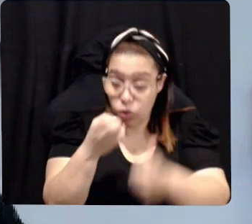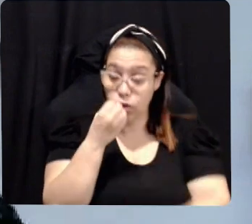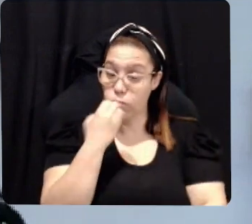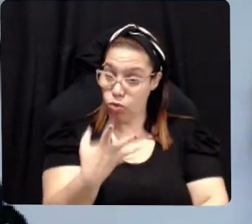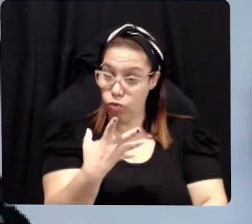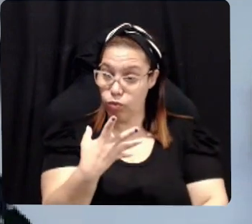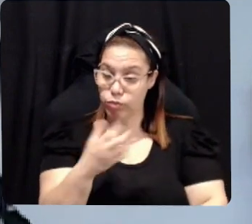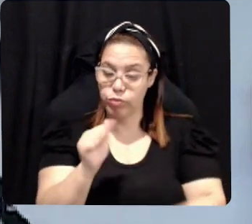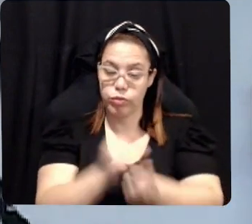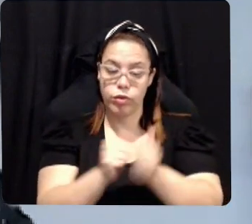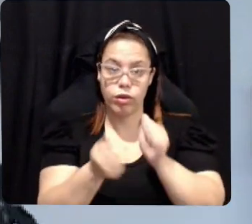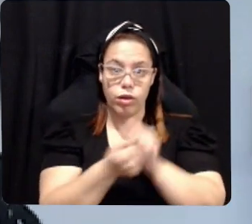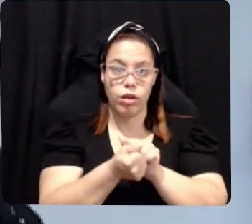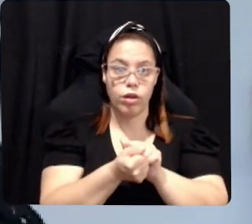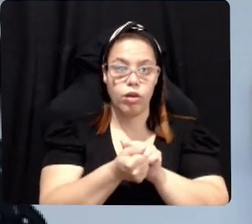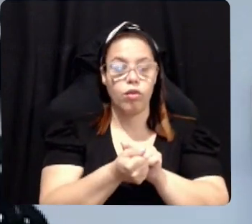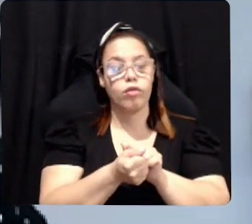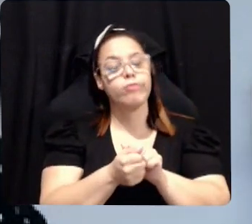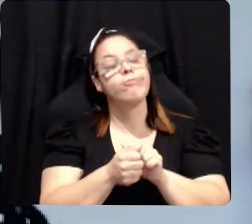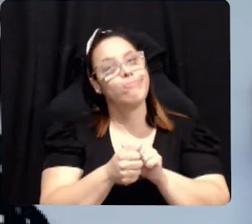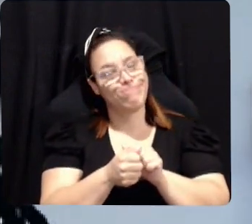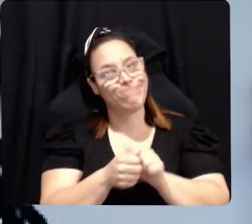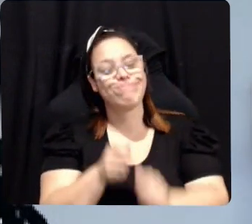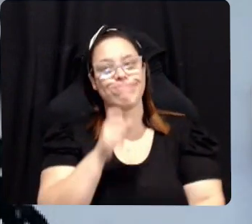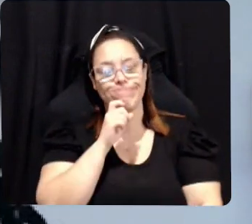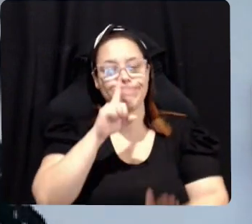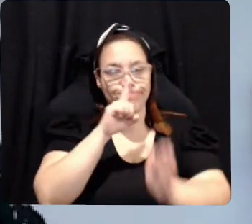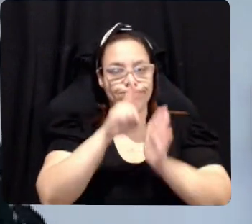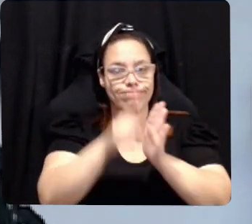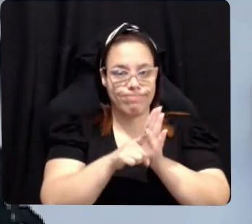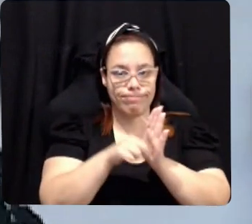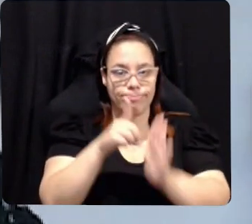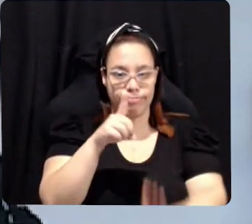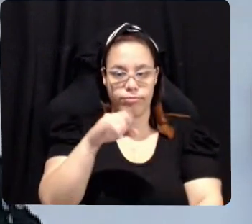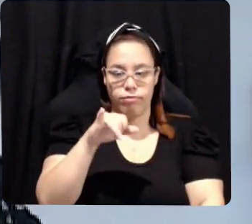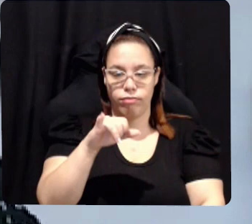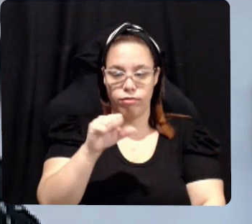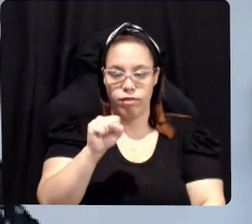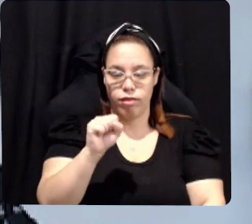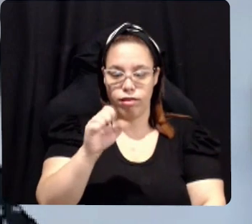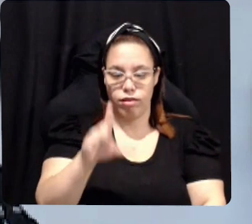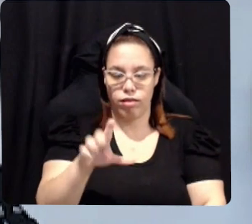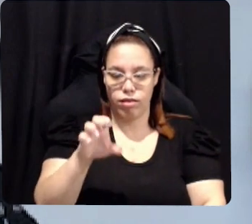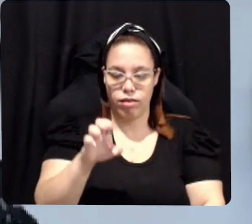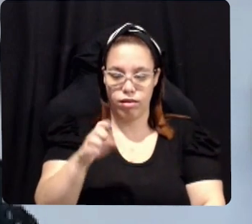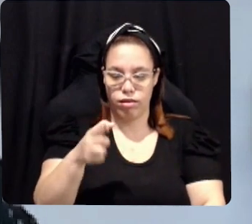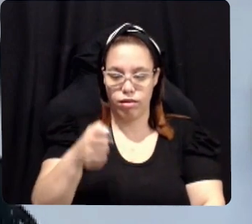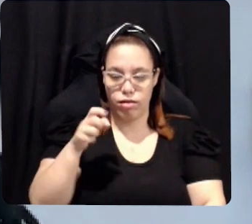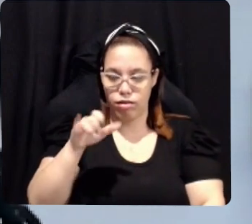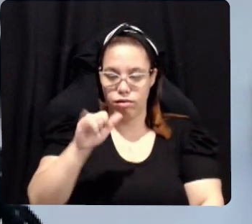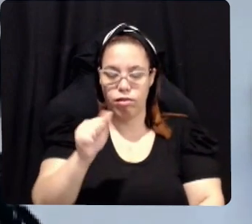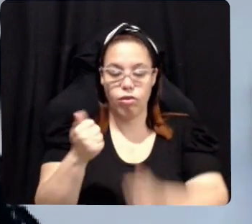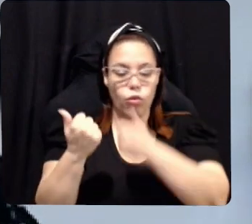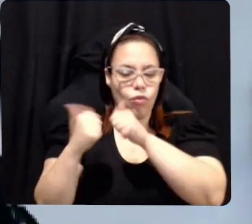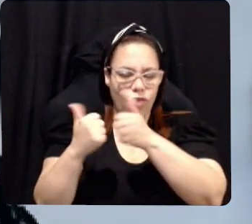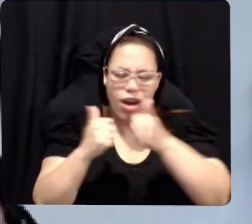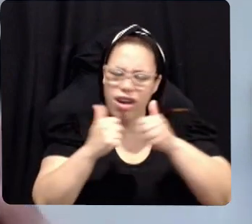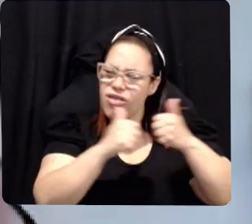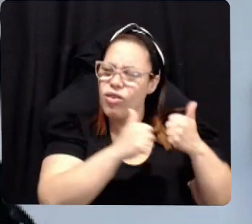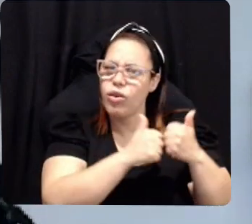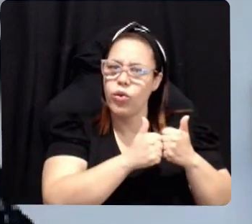está adequado, aí é bem provável que o diagnóstico seja dislexia. Então, a gente precisa de